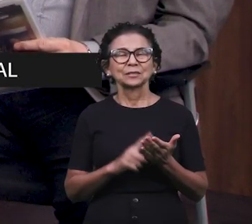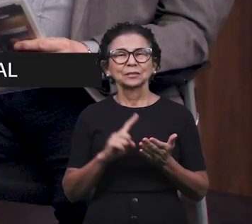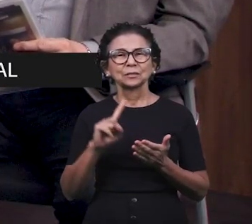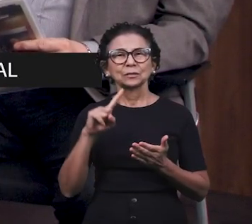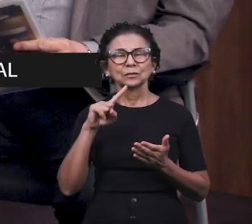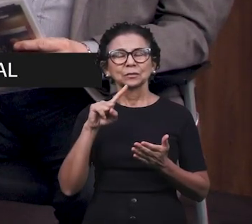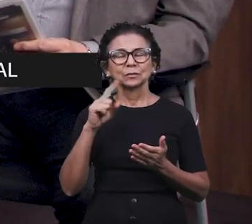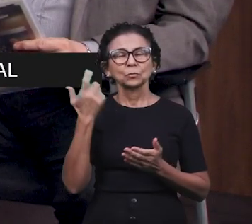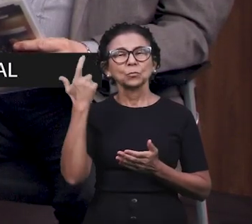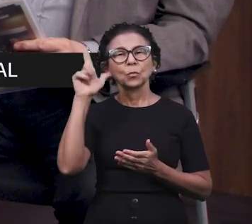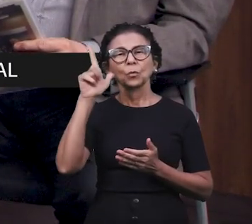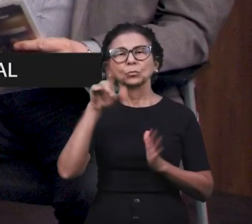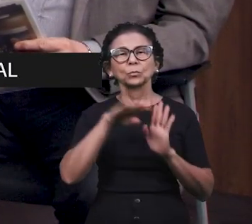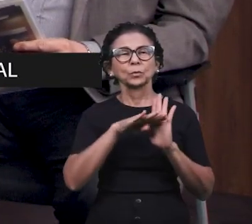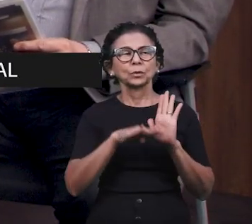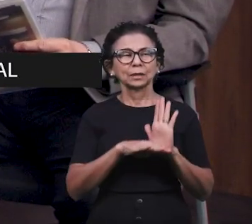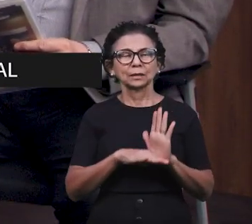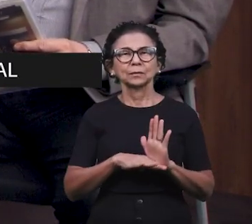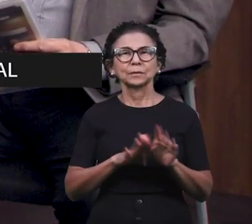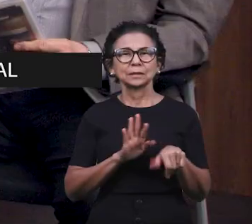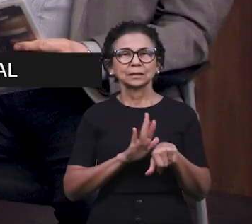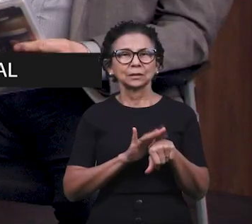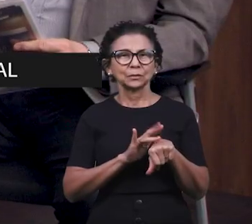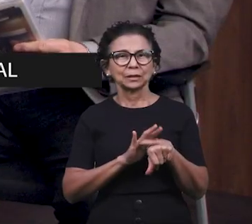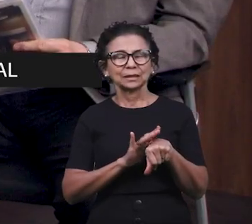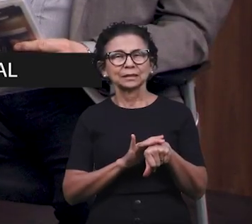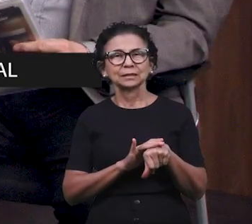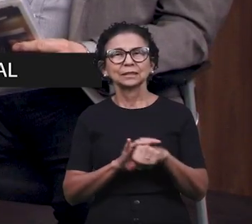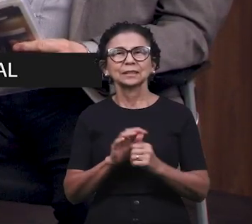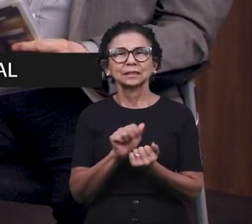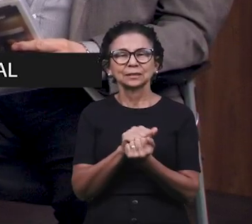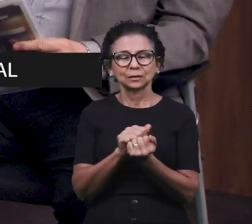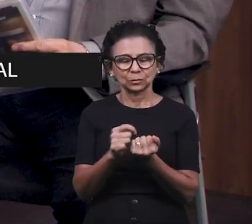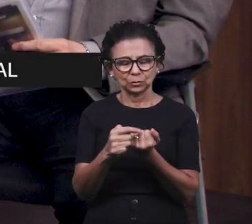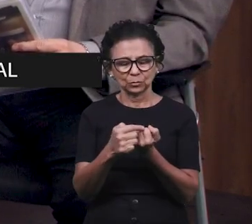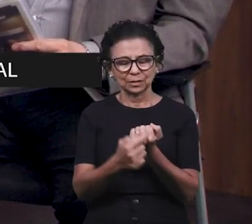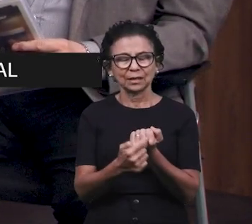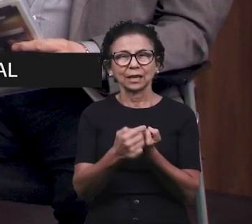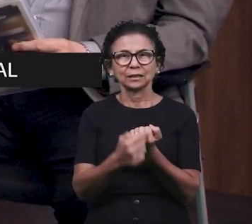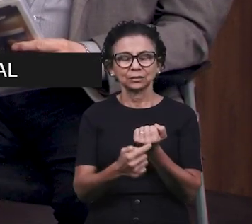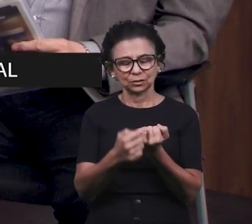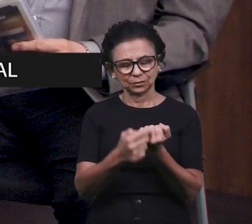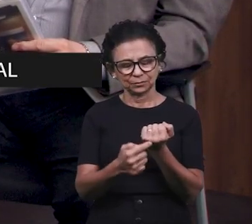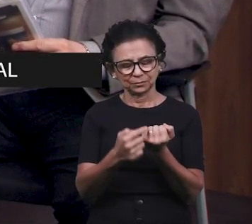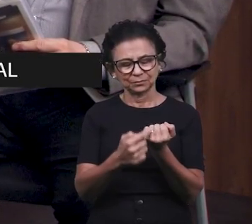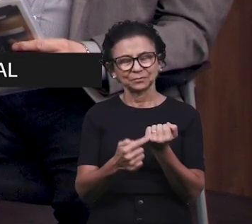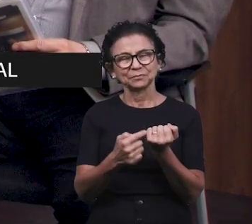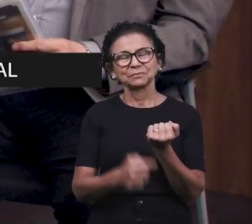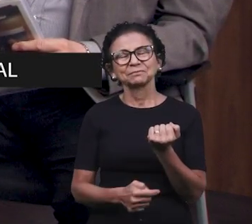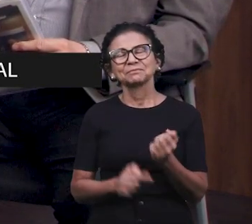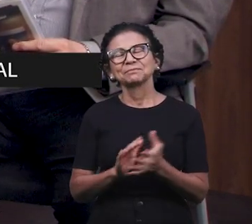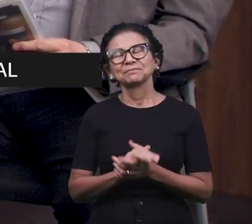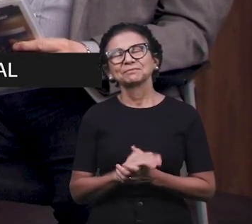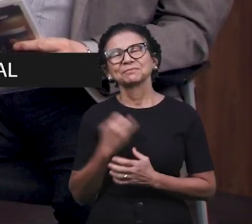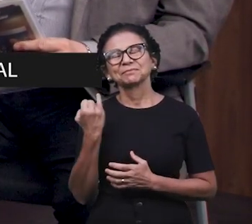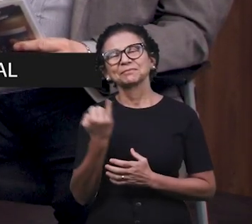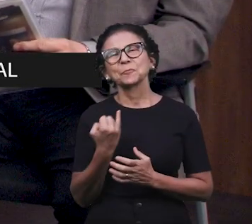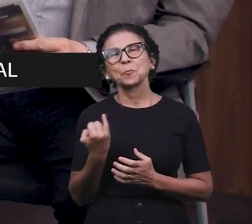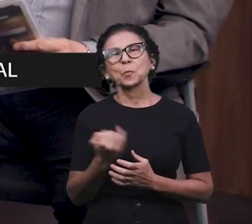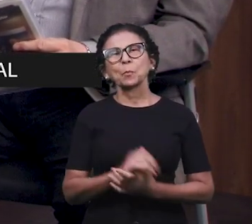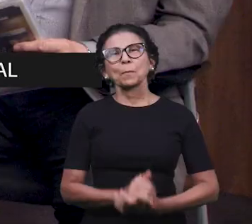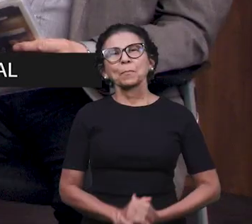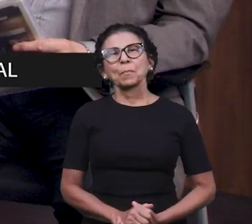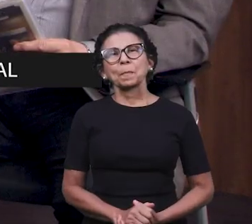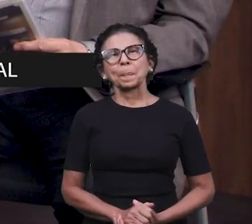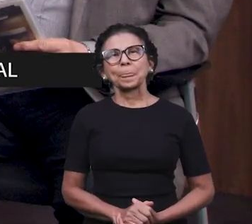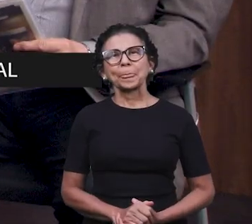para falar um pouco sobre essa doença cárie dentária, né? Isso vai ser muito importante. Que bom, eu quero